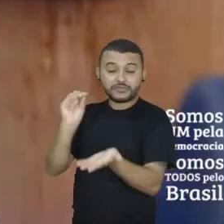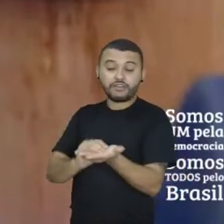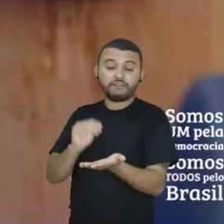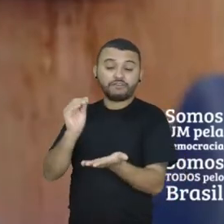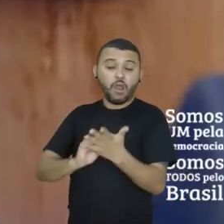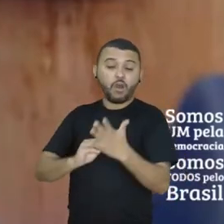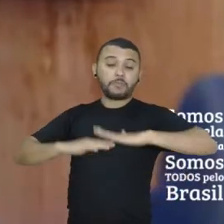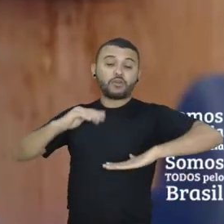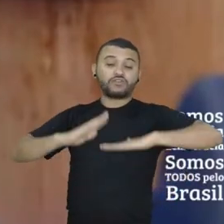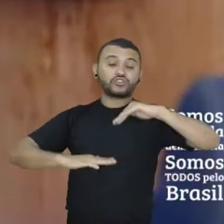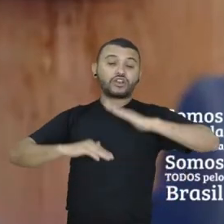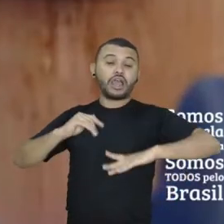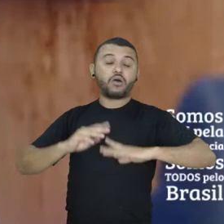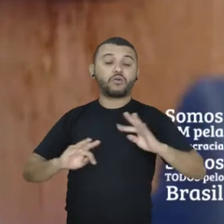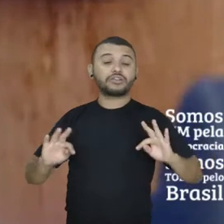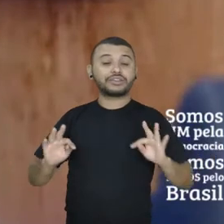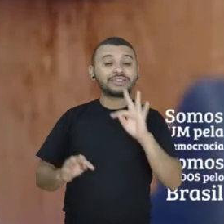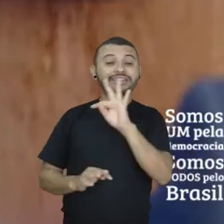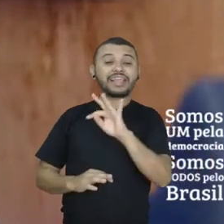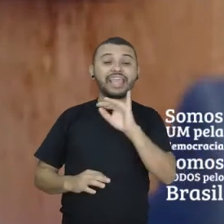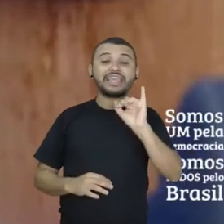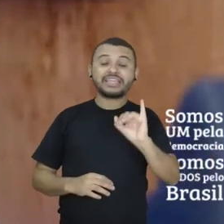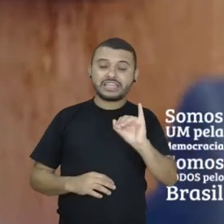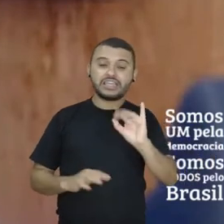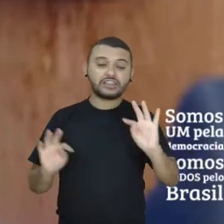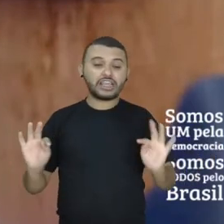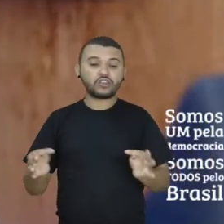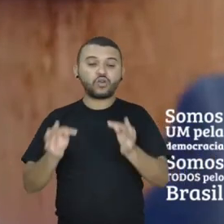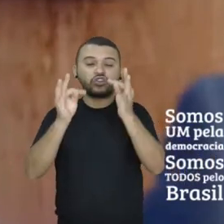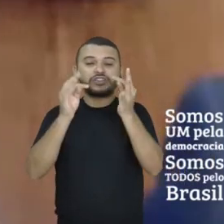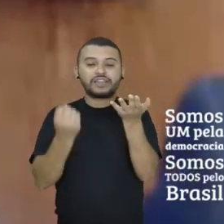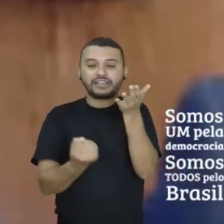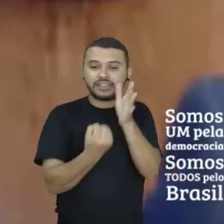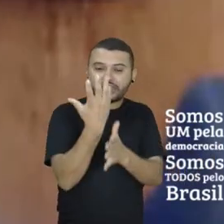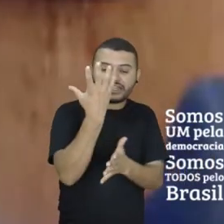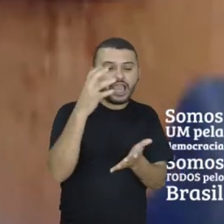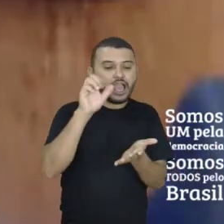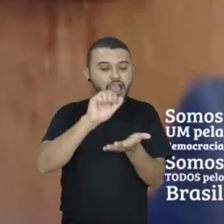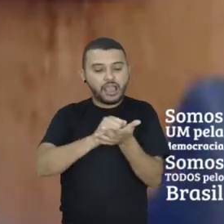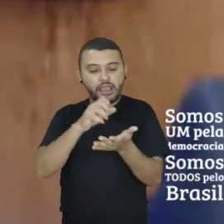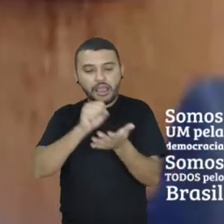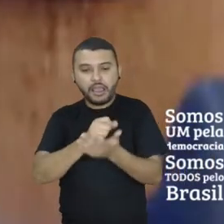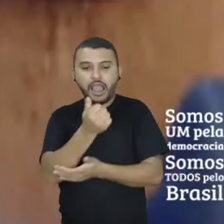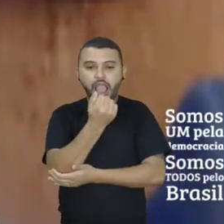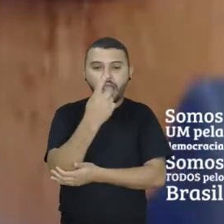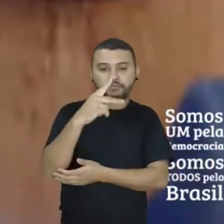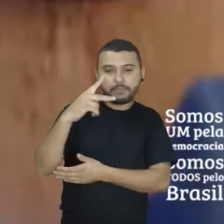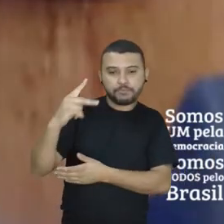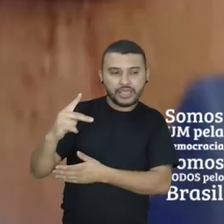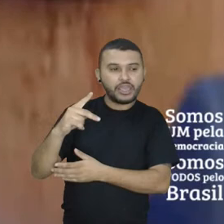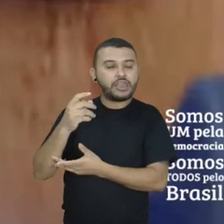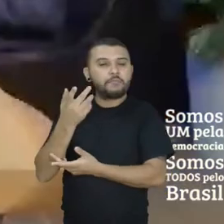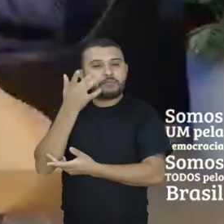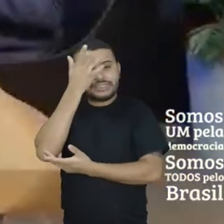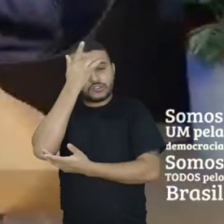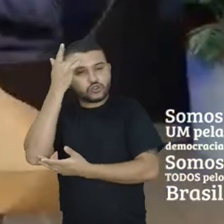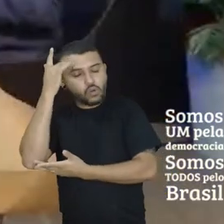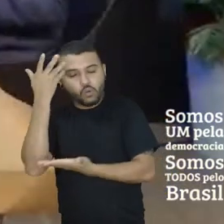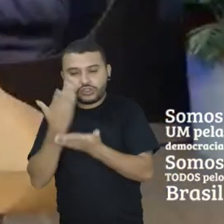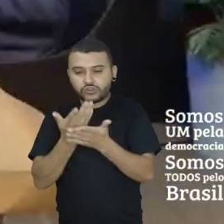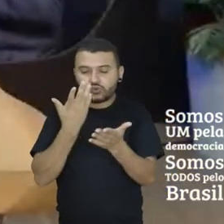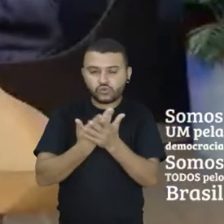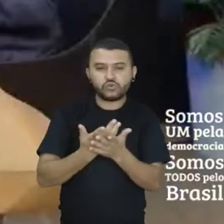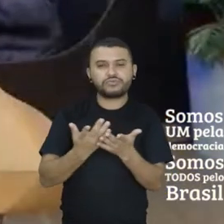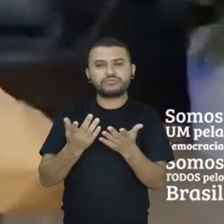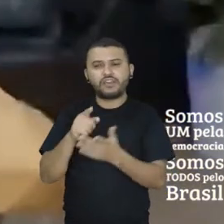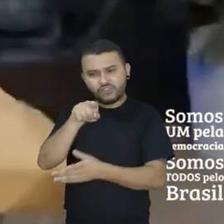de TI. Não tem desenvolvedor de software, design, cientista de dados. Quem está nos ouvindo